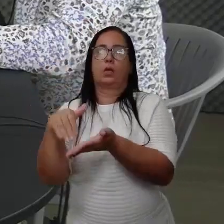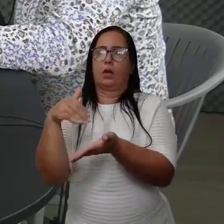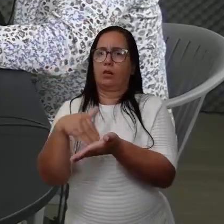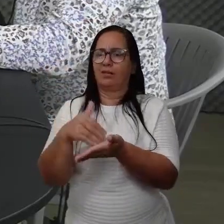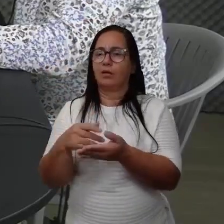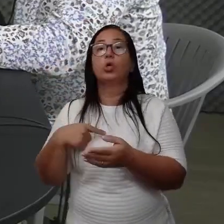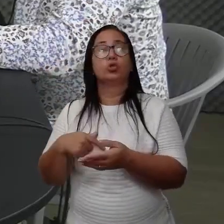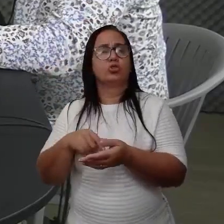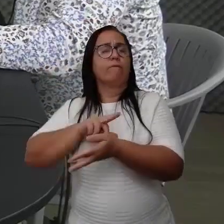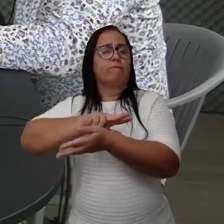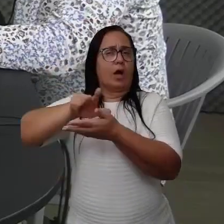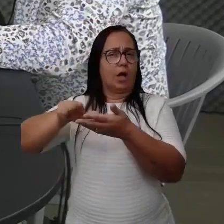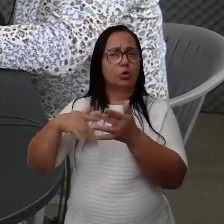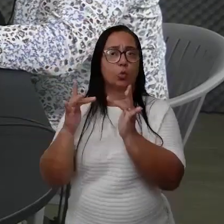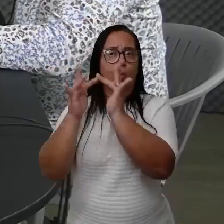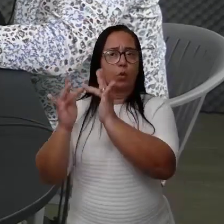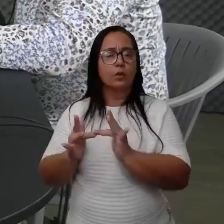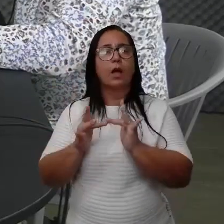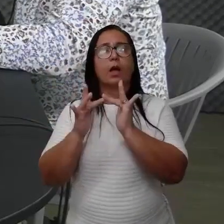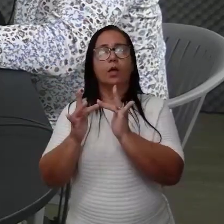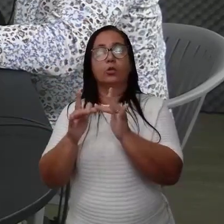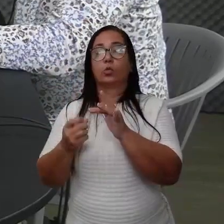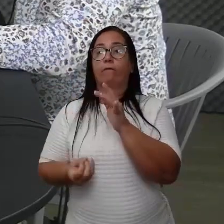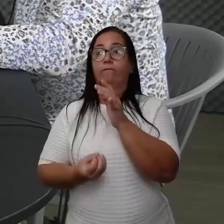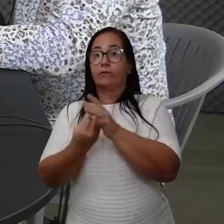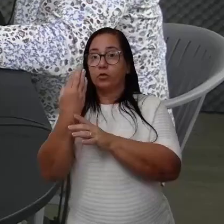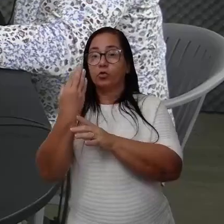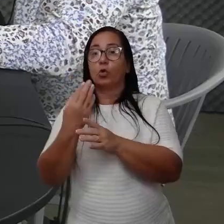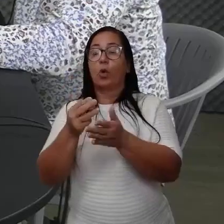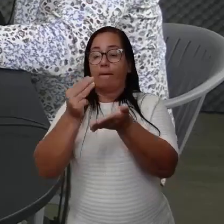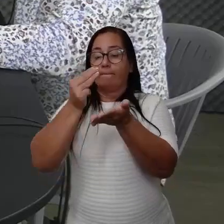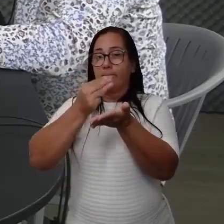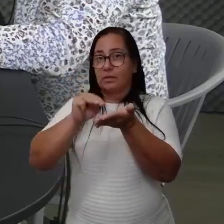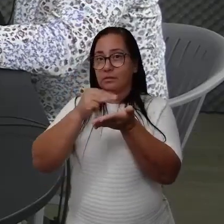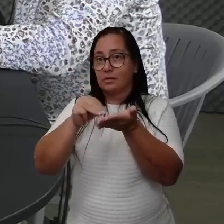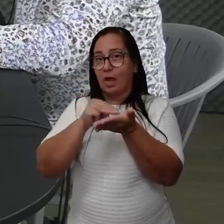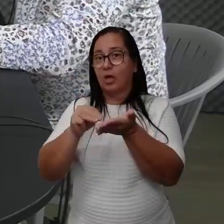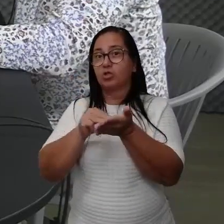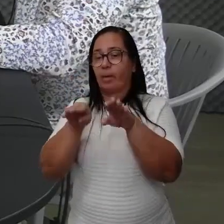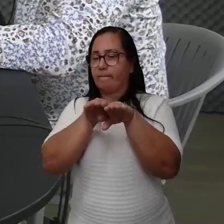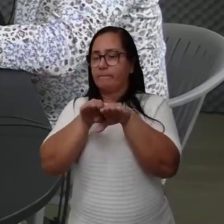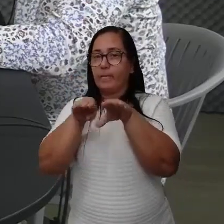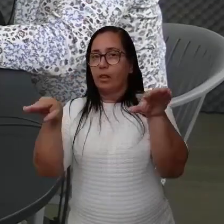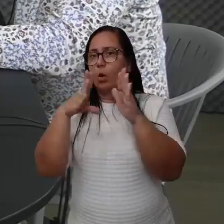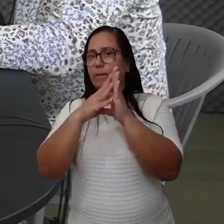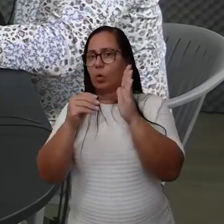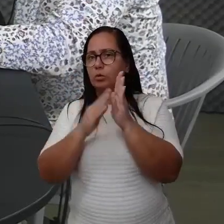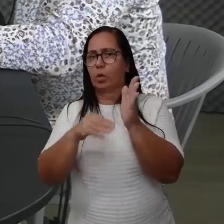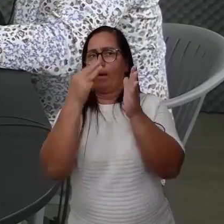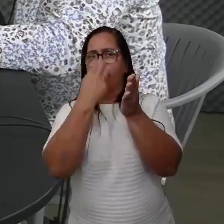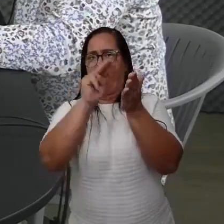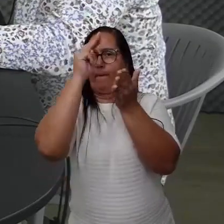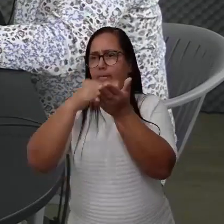tinha o contato e já existia o WhatsApp, eu fiz uma mensagem padrão, mudei só o nome do secretário. Estou fazendo uma reportagem sobre o piso